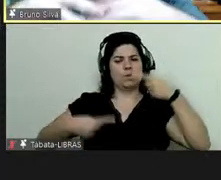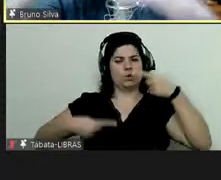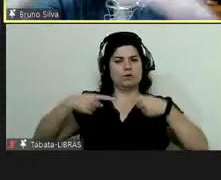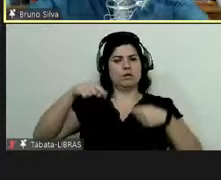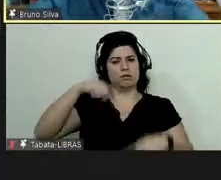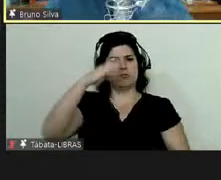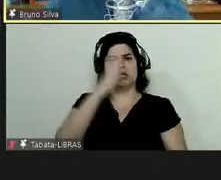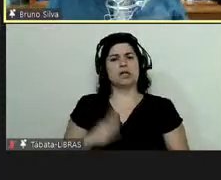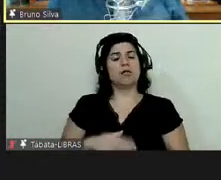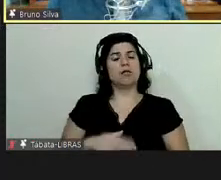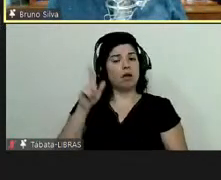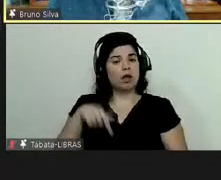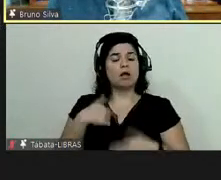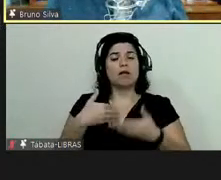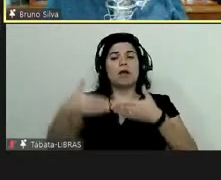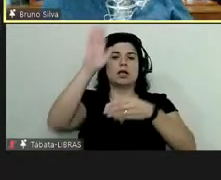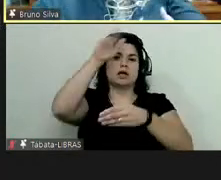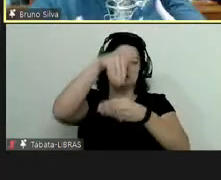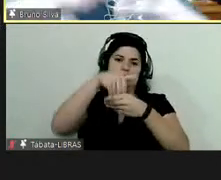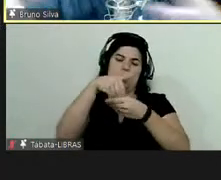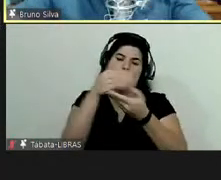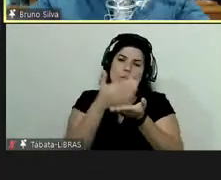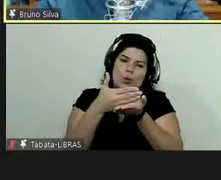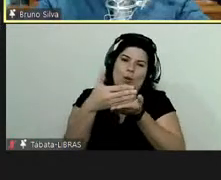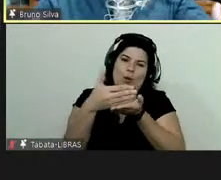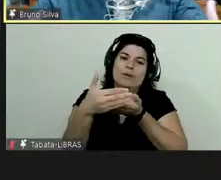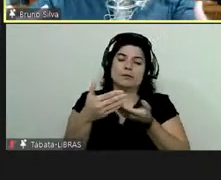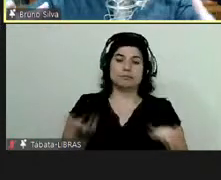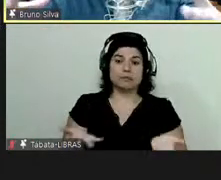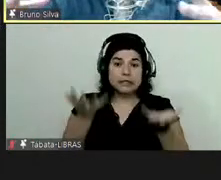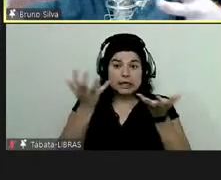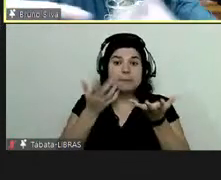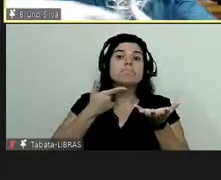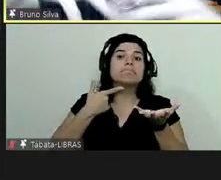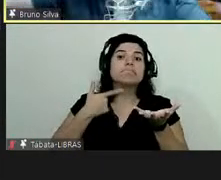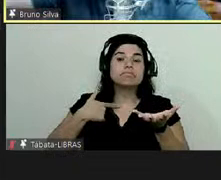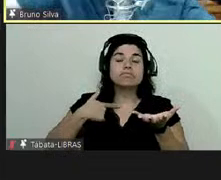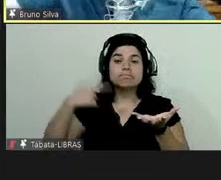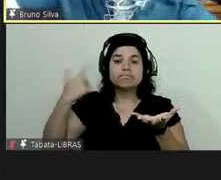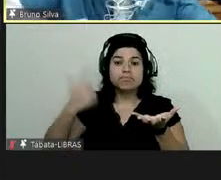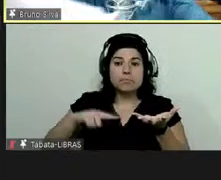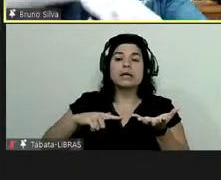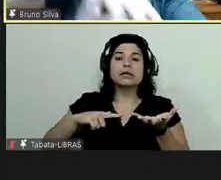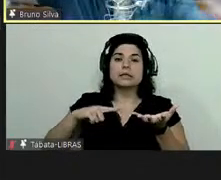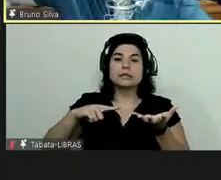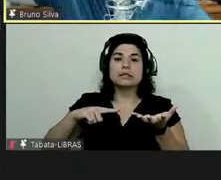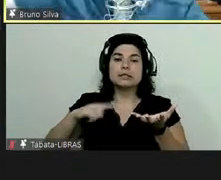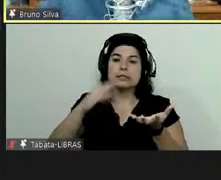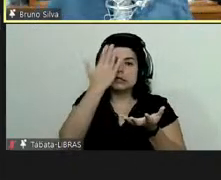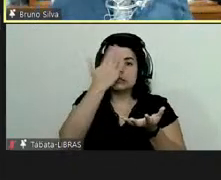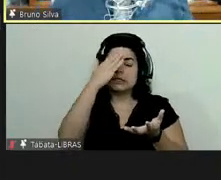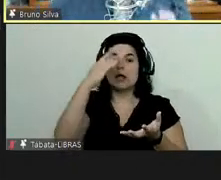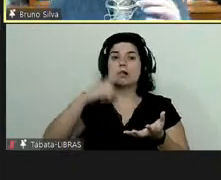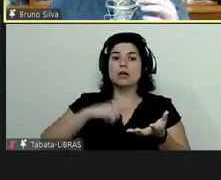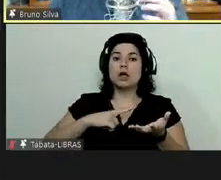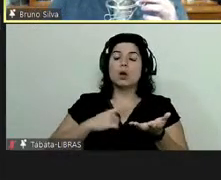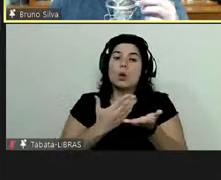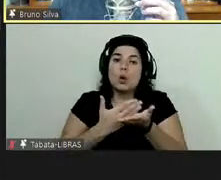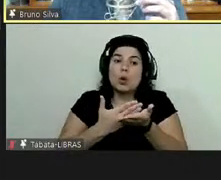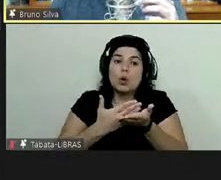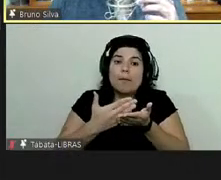influência deles que vão se dar inclusive as eleições para quem quer aprofundar mais aqui é aquele momento que você tem a fraude eleitoral